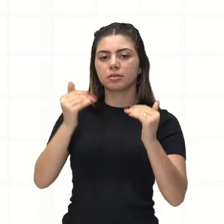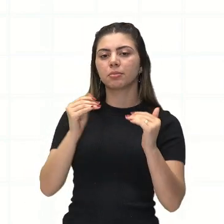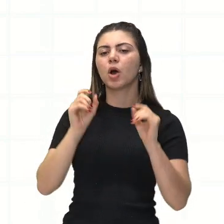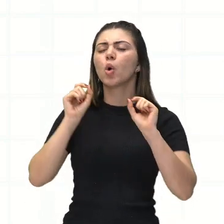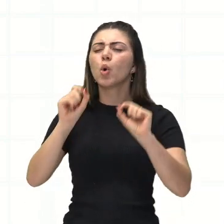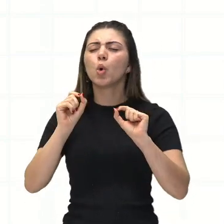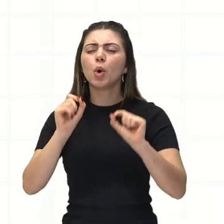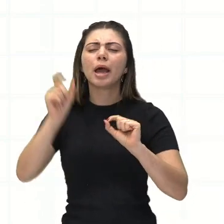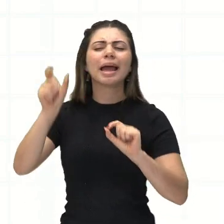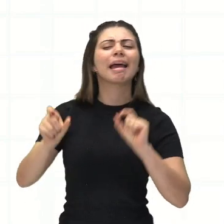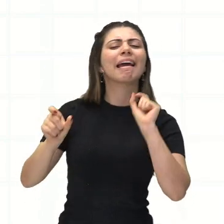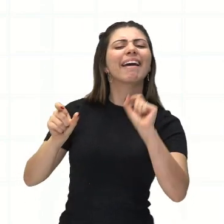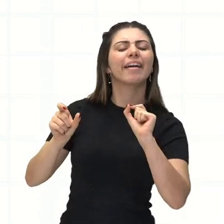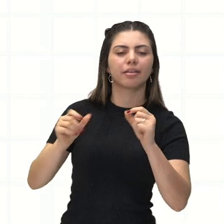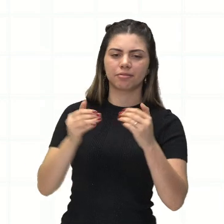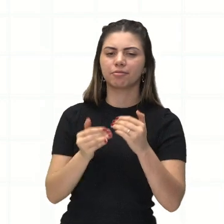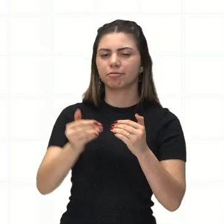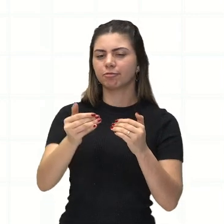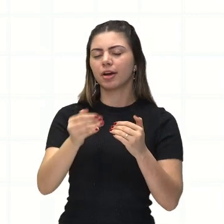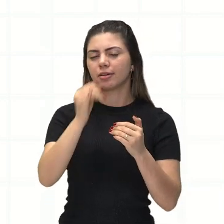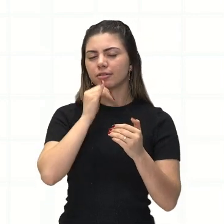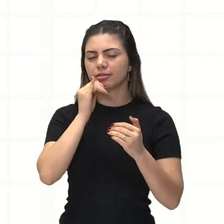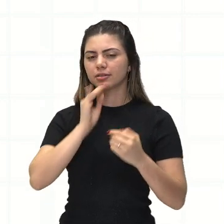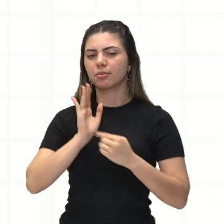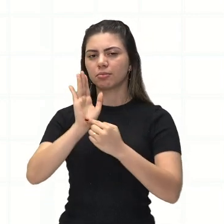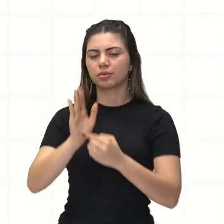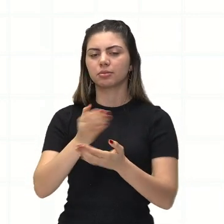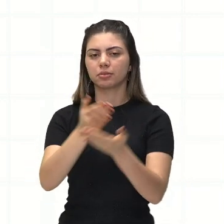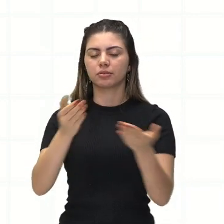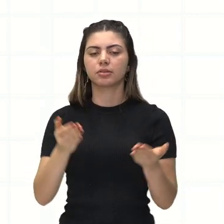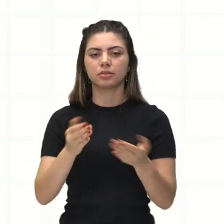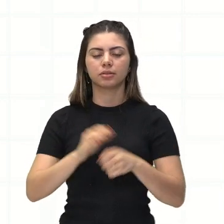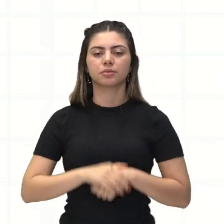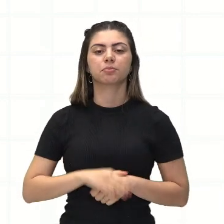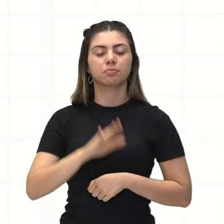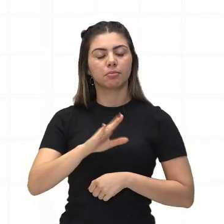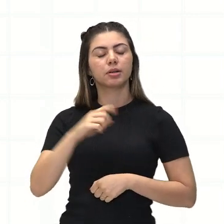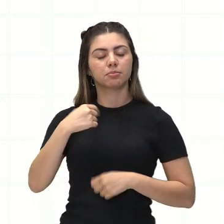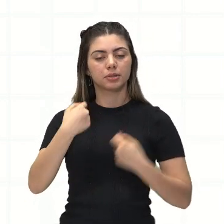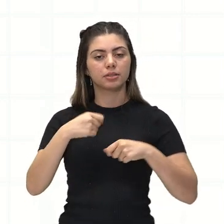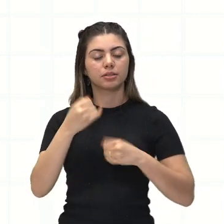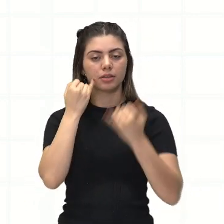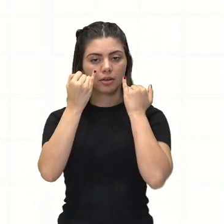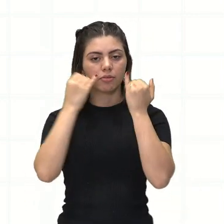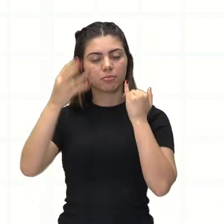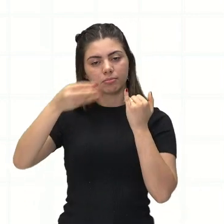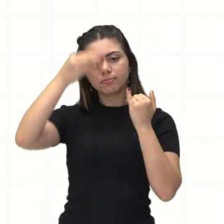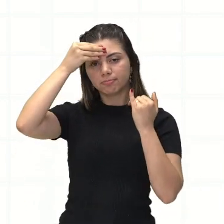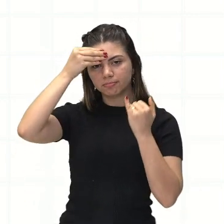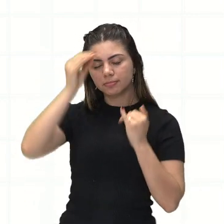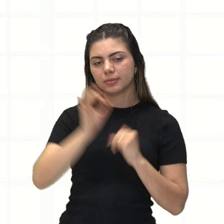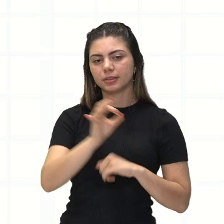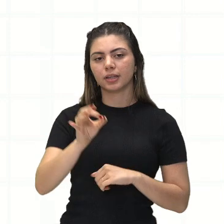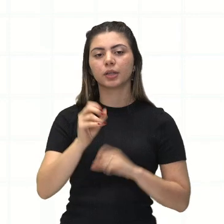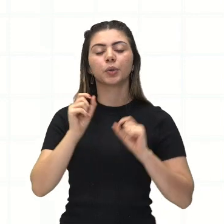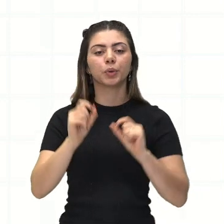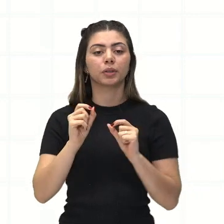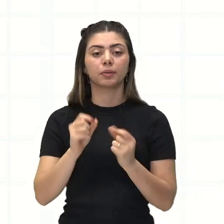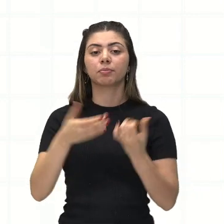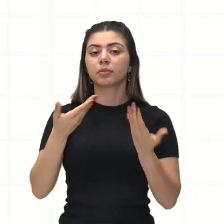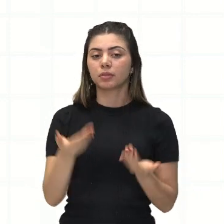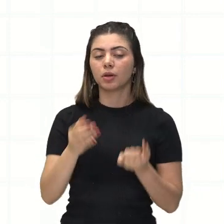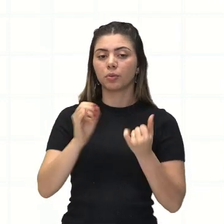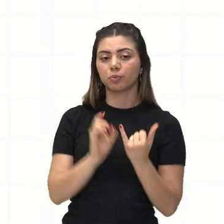gente vai ver um pouquinho disso na prática, como vai funcionar, mas a gente já tem que ter essa informação principal de que o